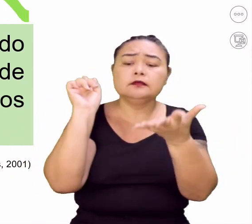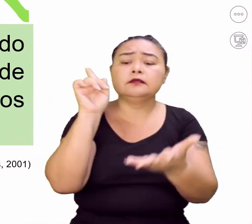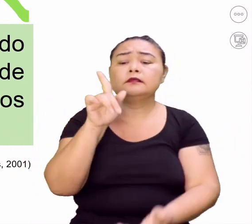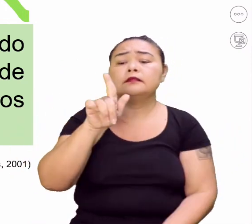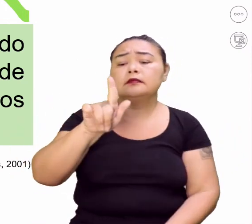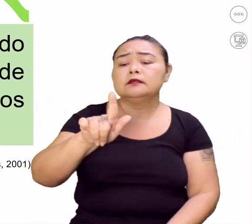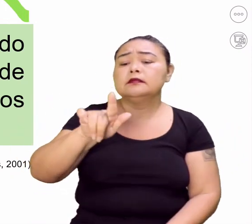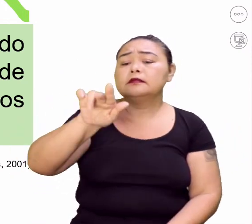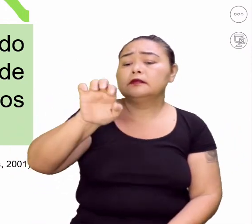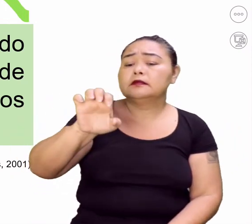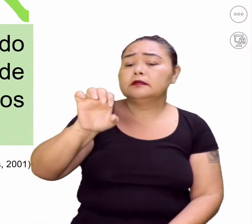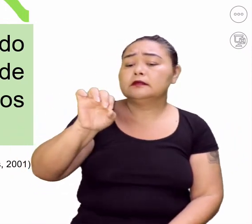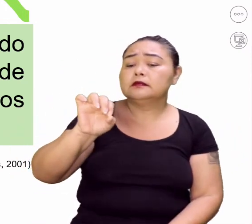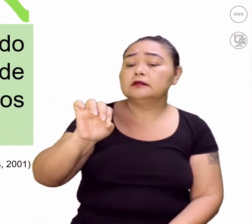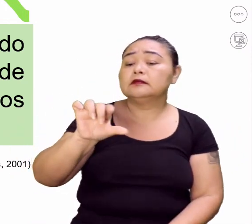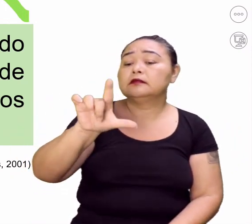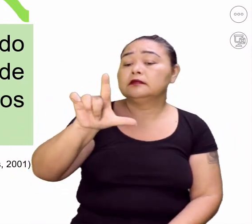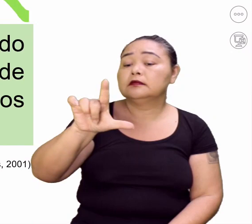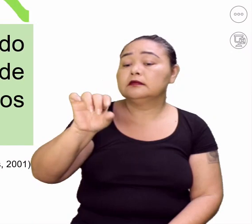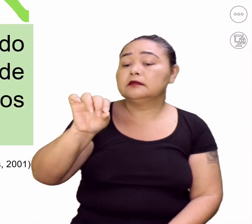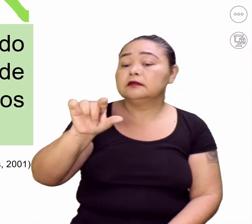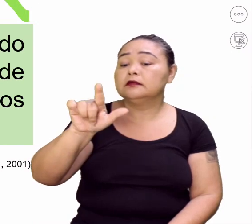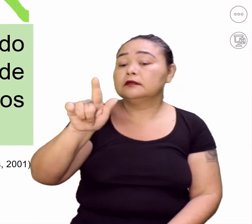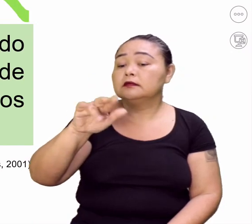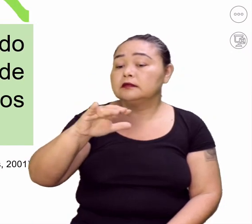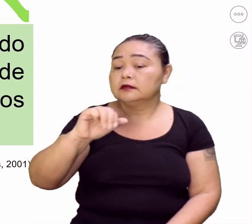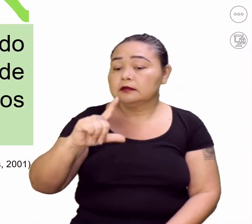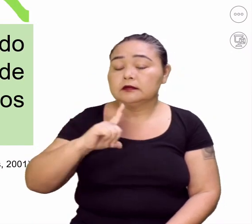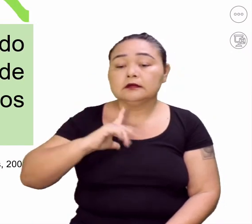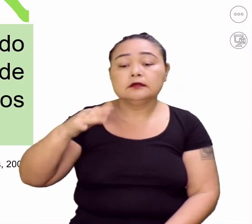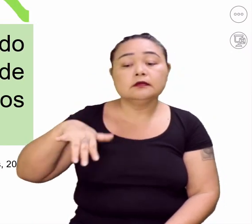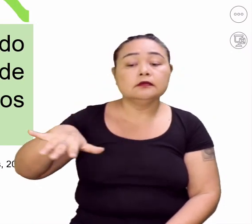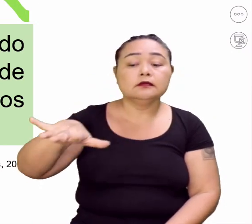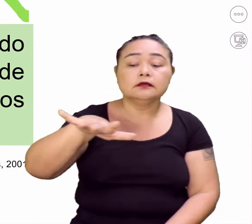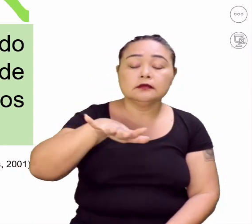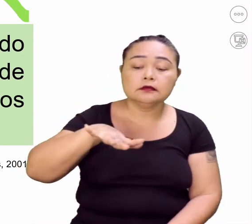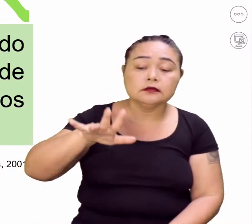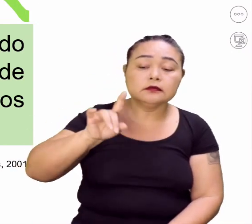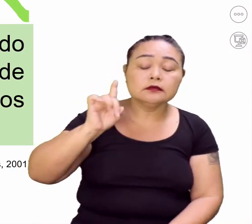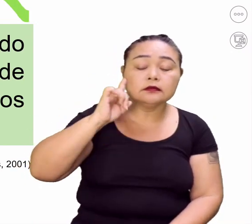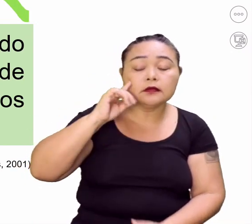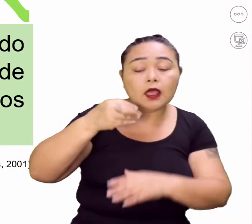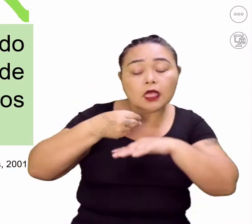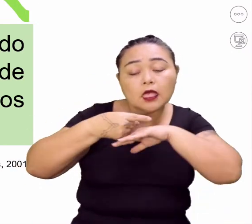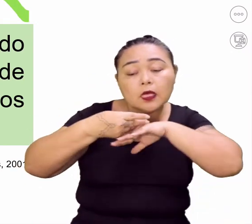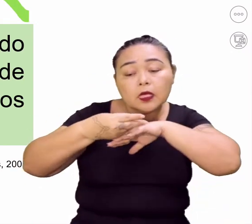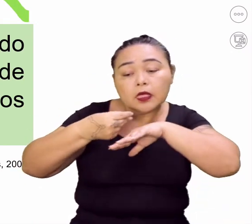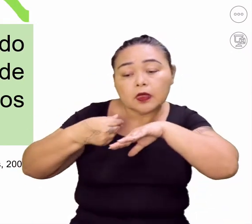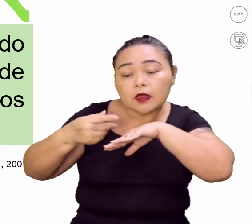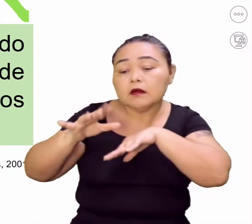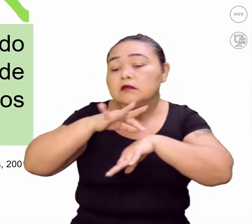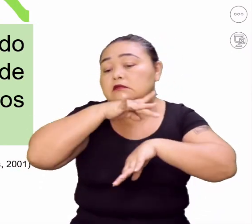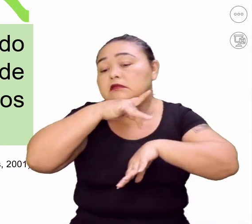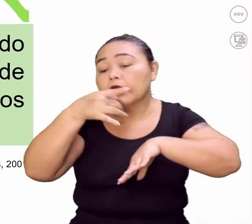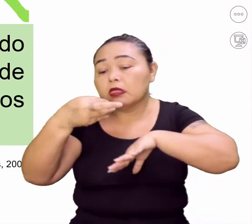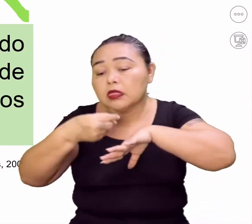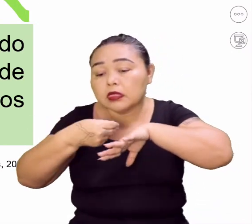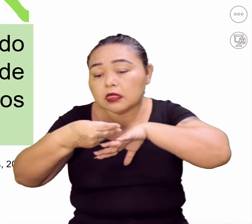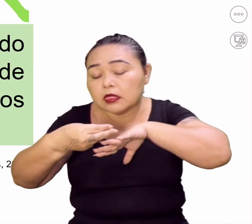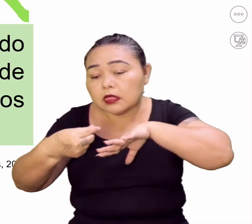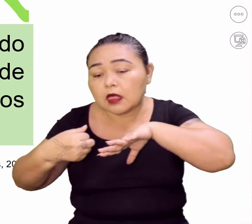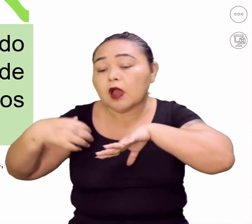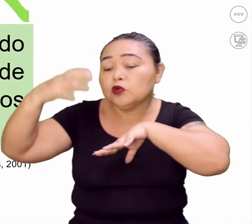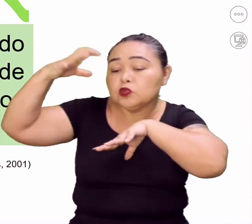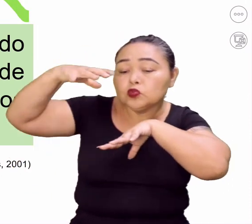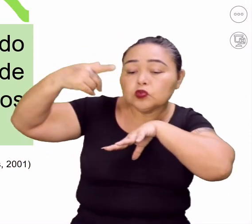a chuva desgasta essa área. Os organismos, vegetais, animais também acabam